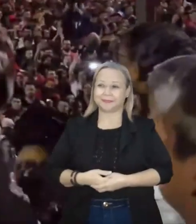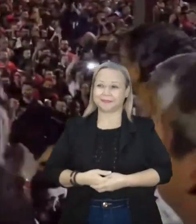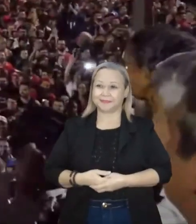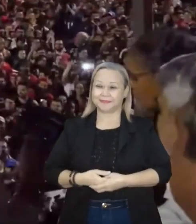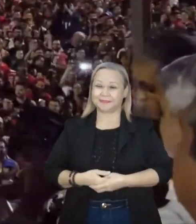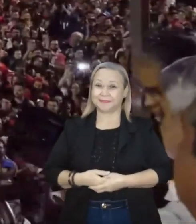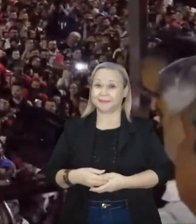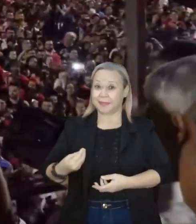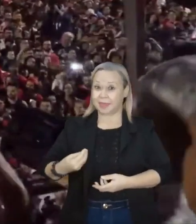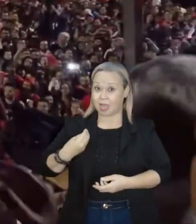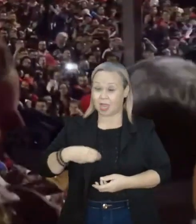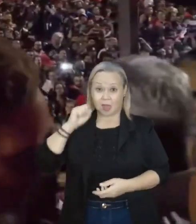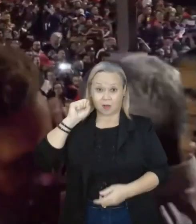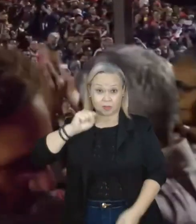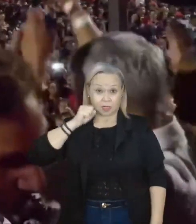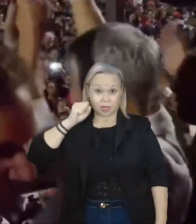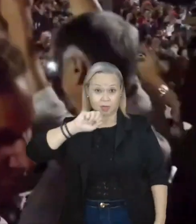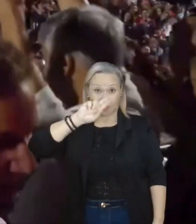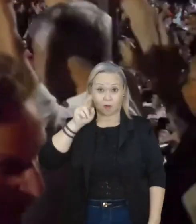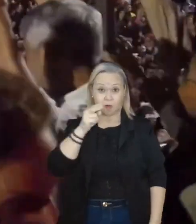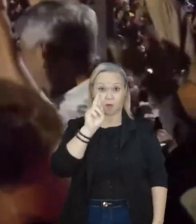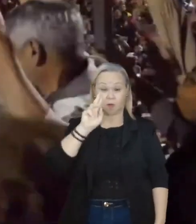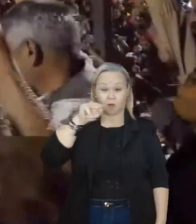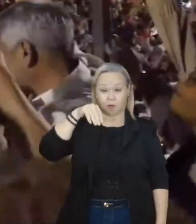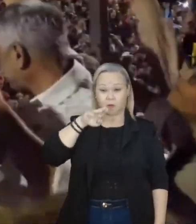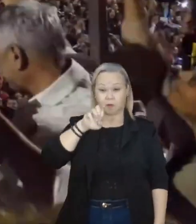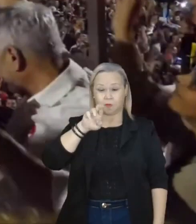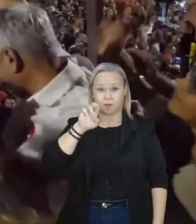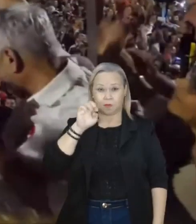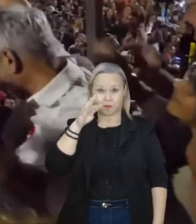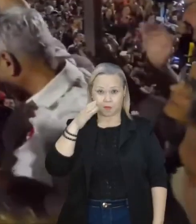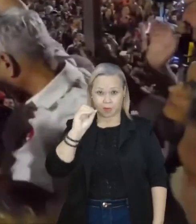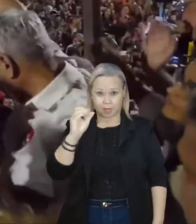Aqui o senador Humberto Costa.